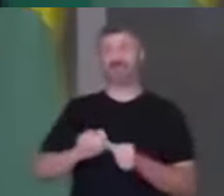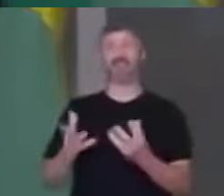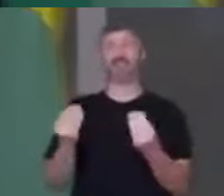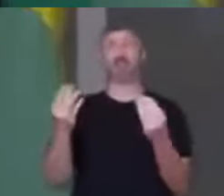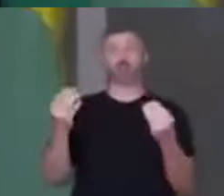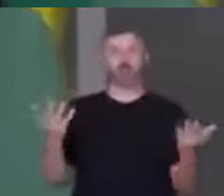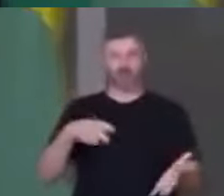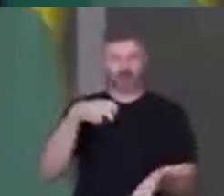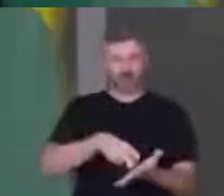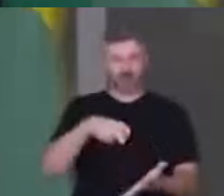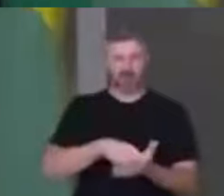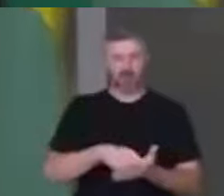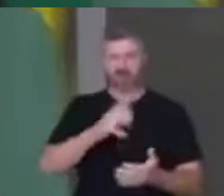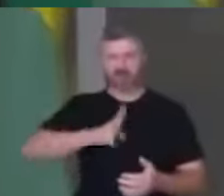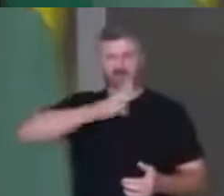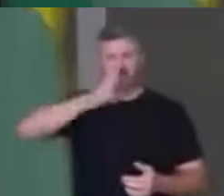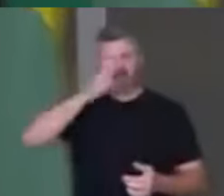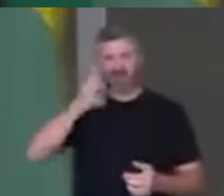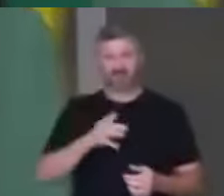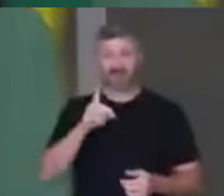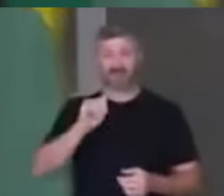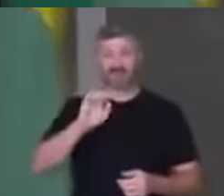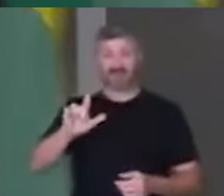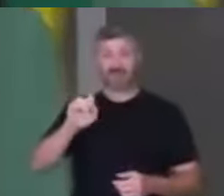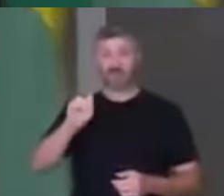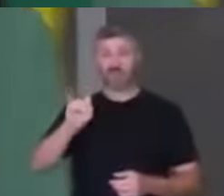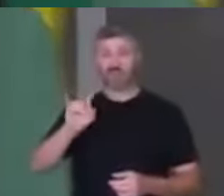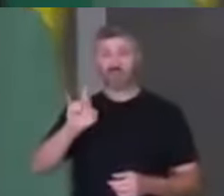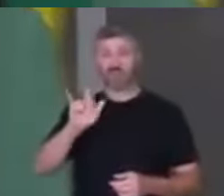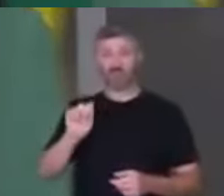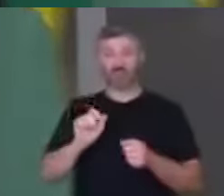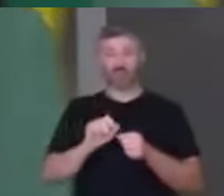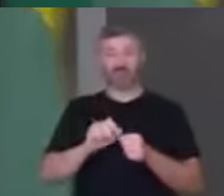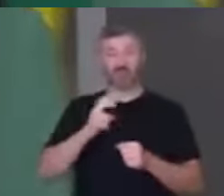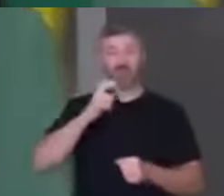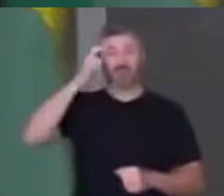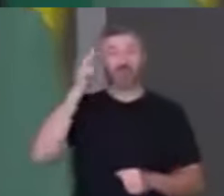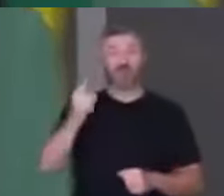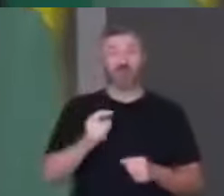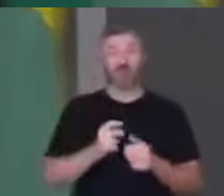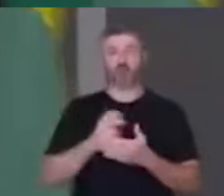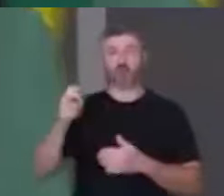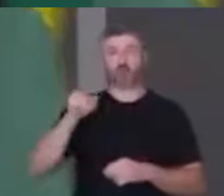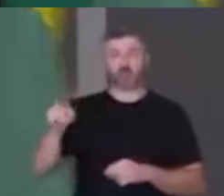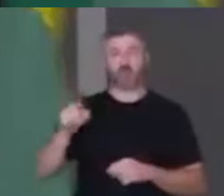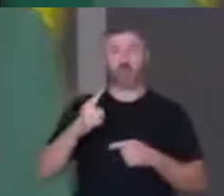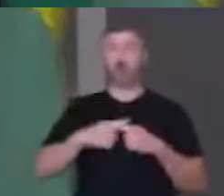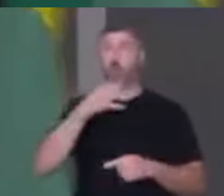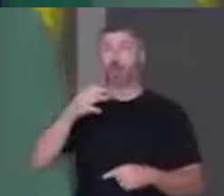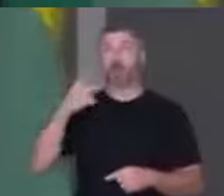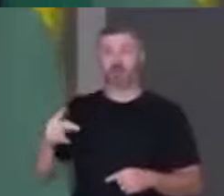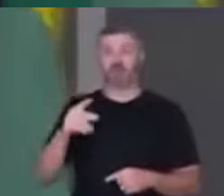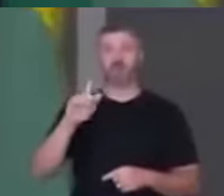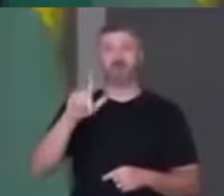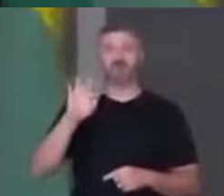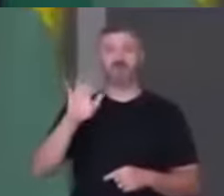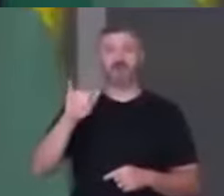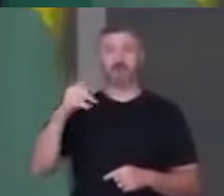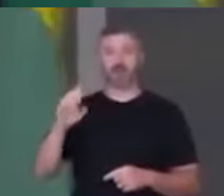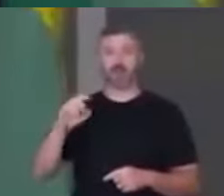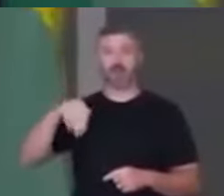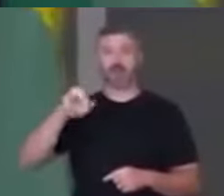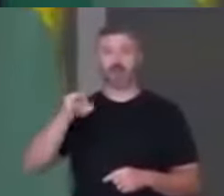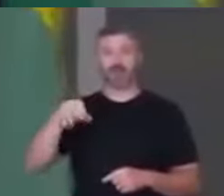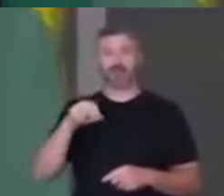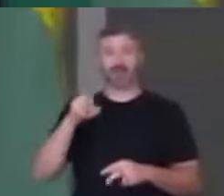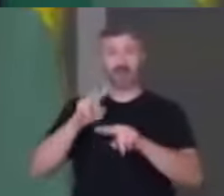toma as penas aí desproporcionais. Daniel Silveira, que essa casa fez um papel vergonhoso, está na cadeia por crime de opinião. Felipe G. Martins está preso de forma ilegal até